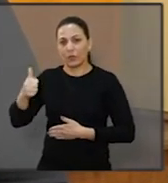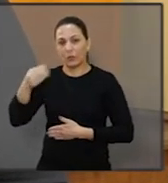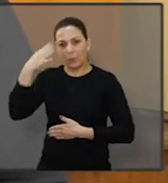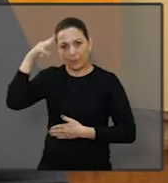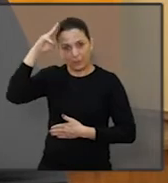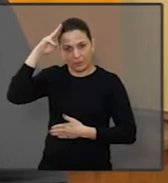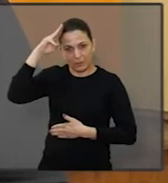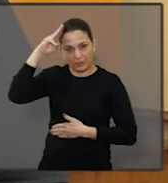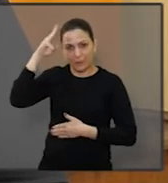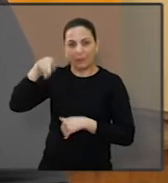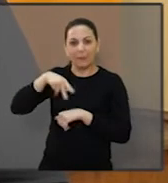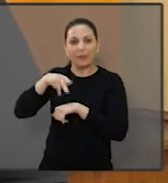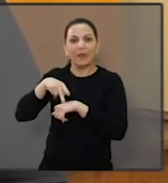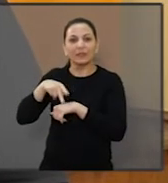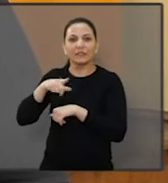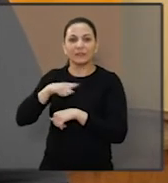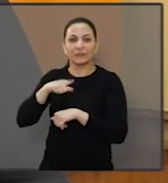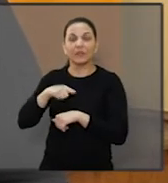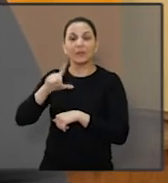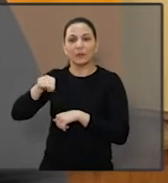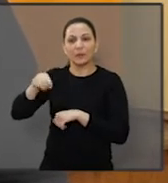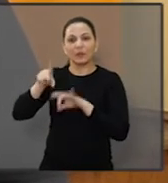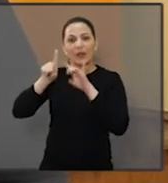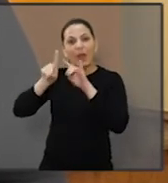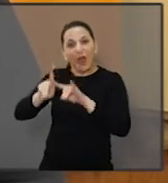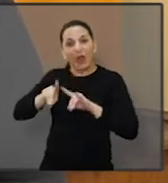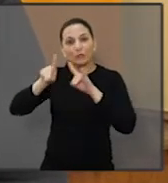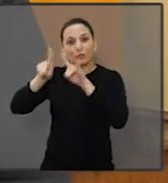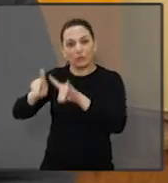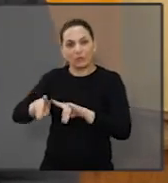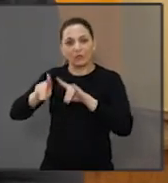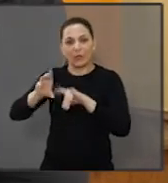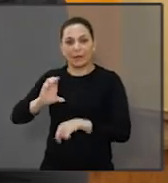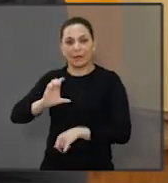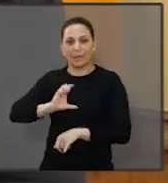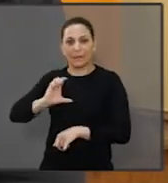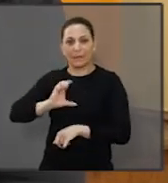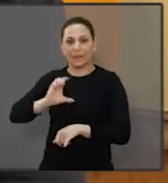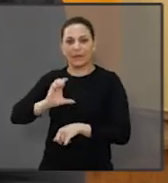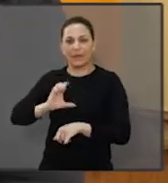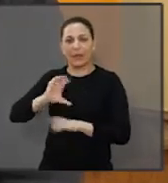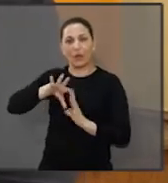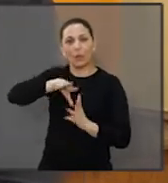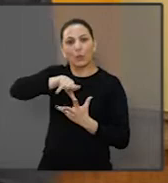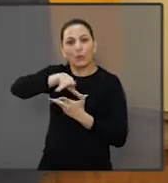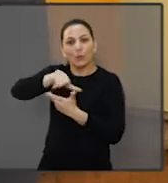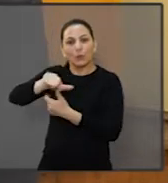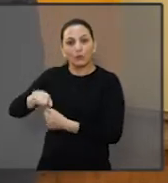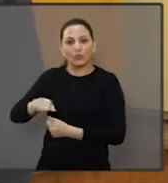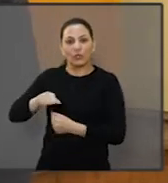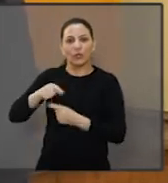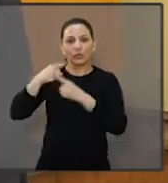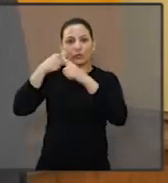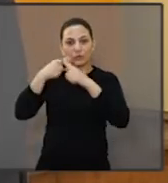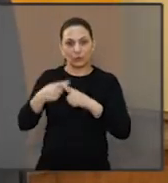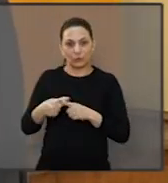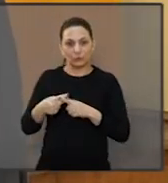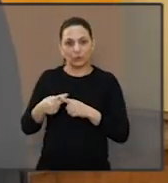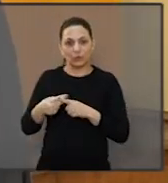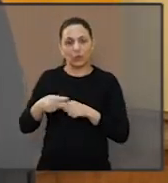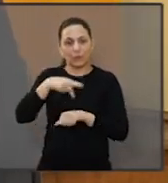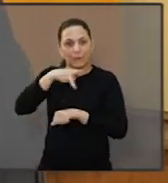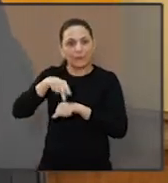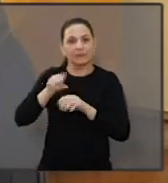Cuba, veio a Austrália, né, que é essa medalha aqui, que foi do Mundial, né? Então esse Mundial foi